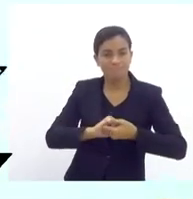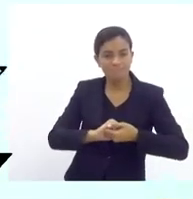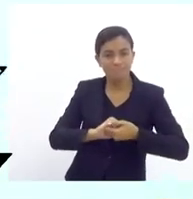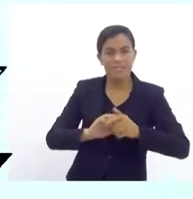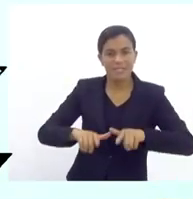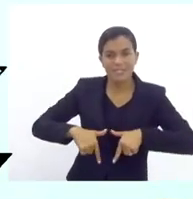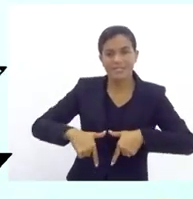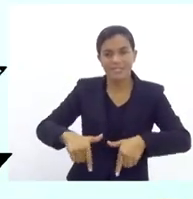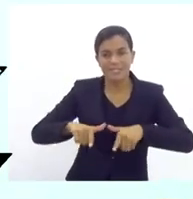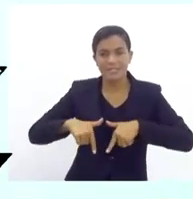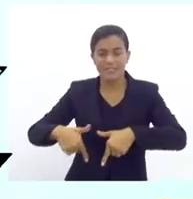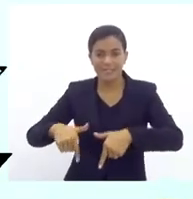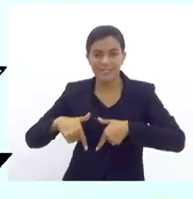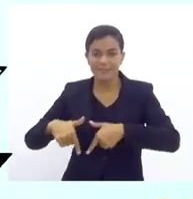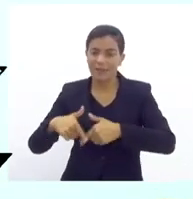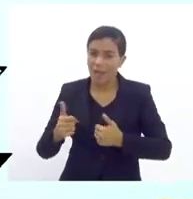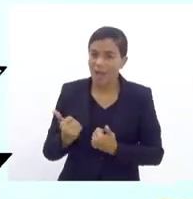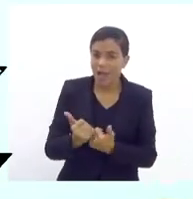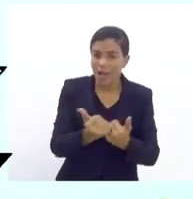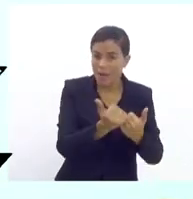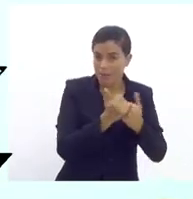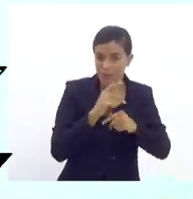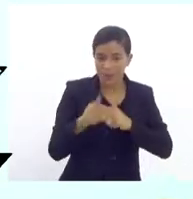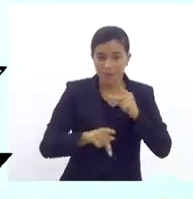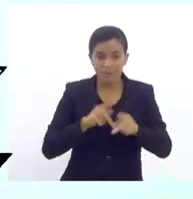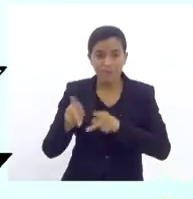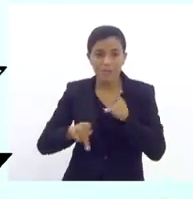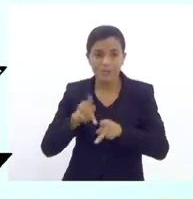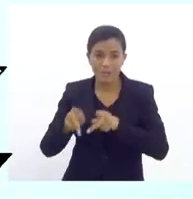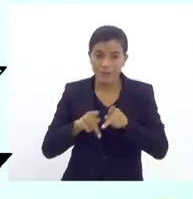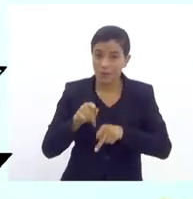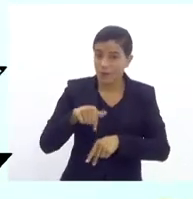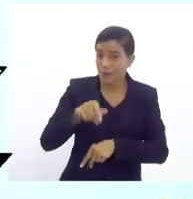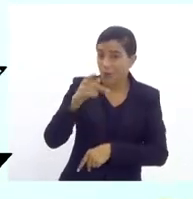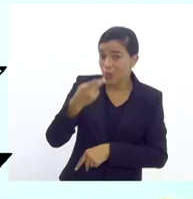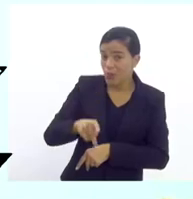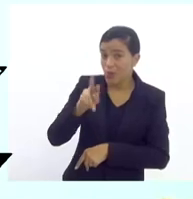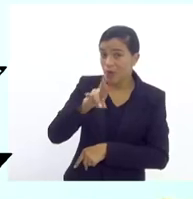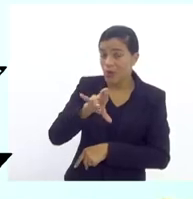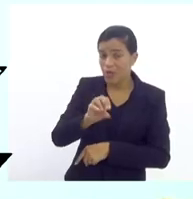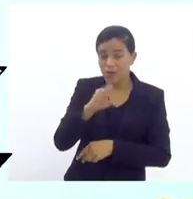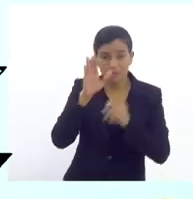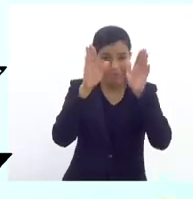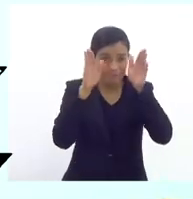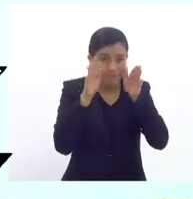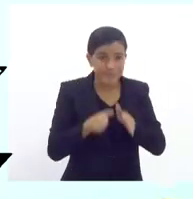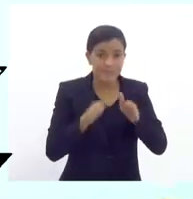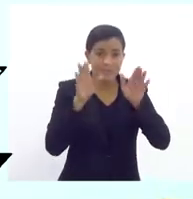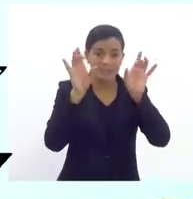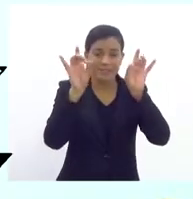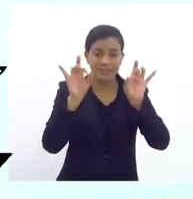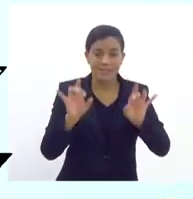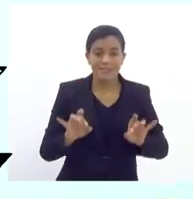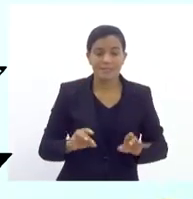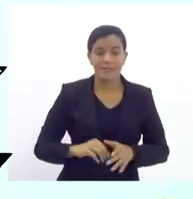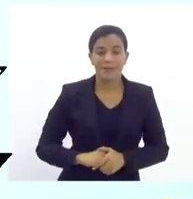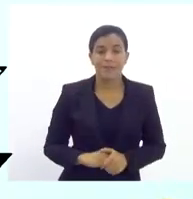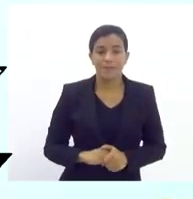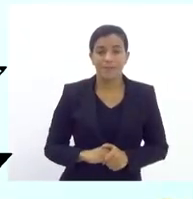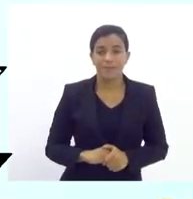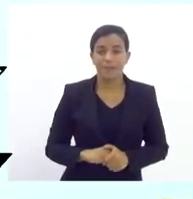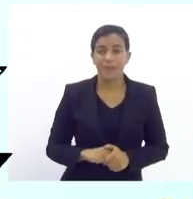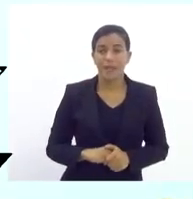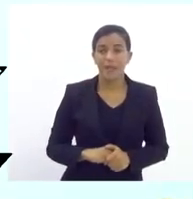diversos iniciativas que procurem apoiar esta população venezuelana no Rio de Janeiro especialmente aqueles que são mais